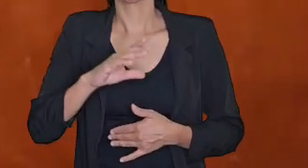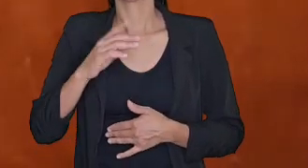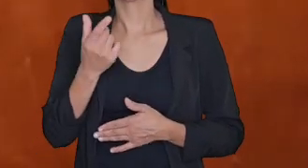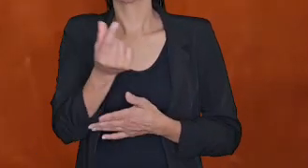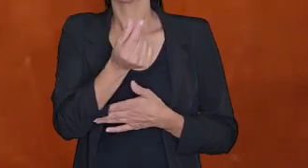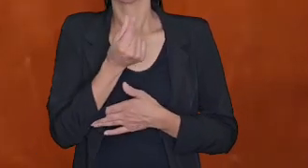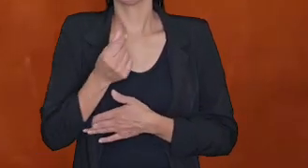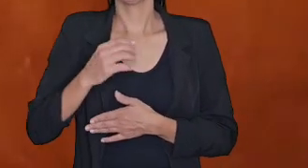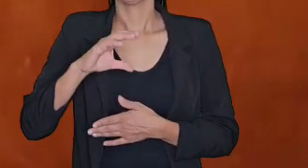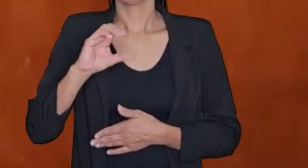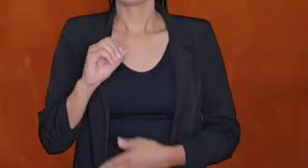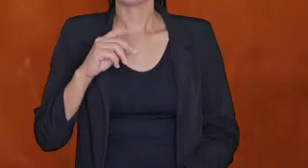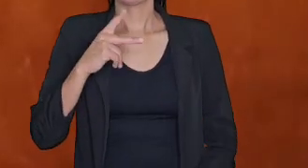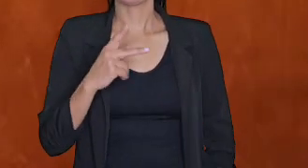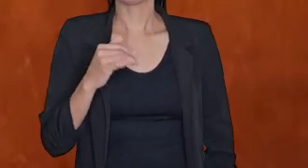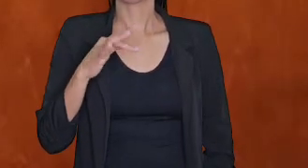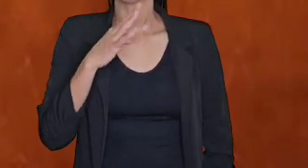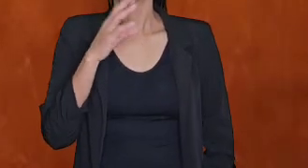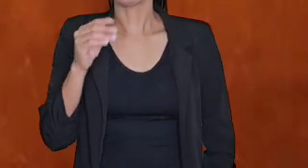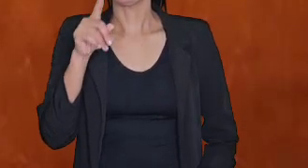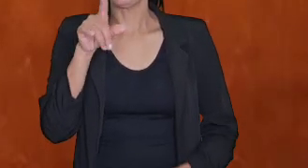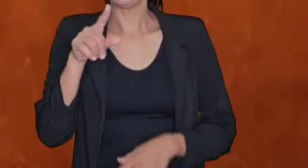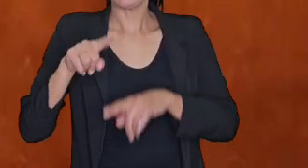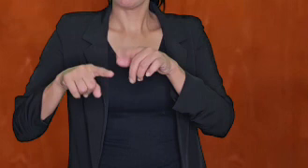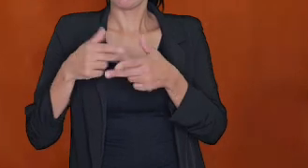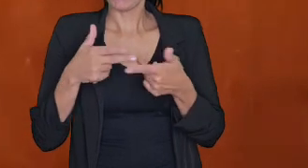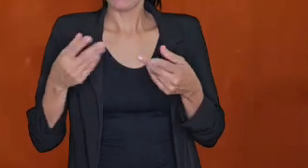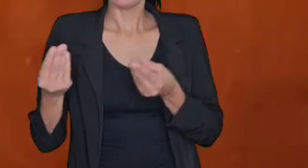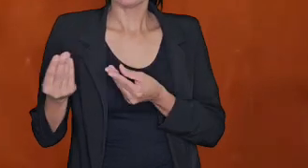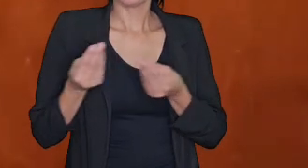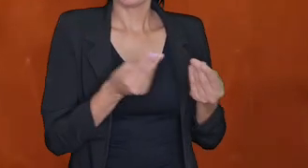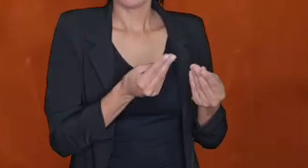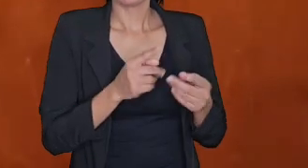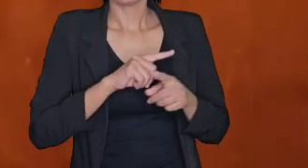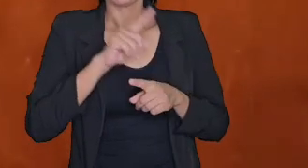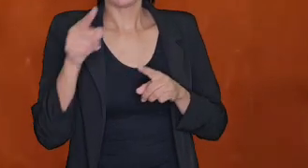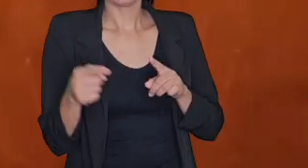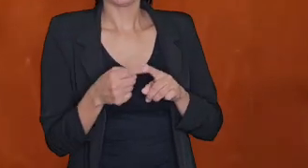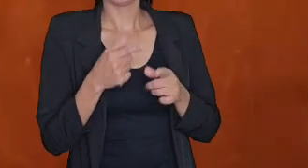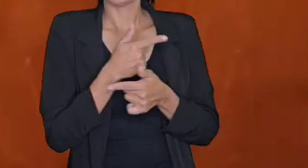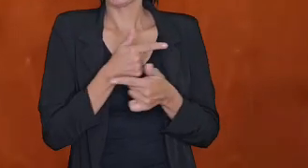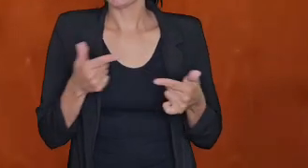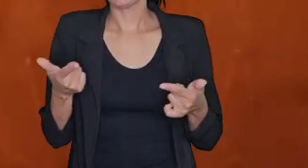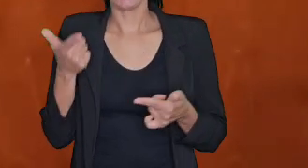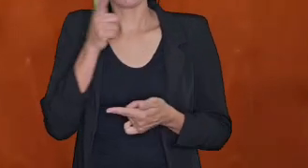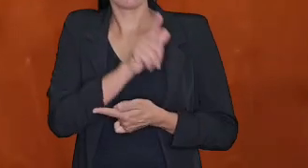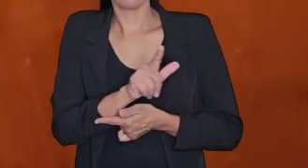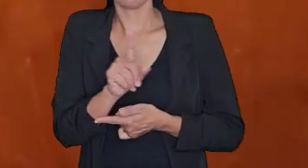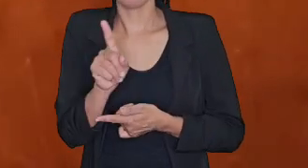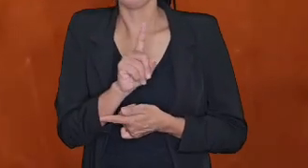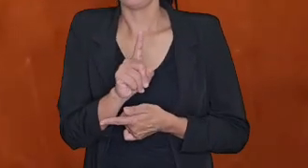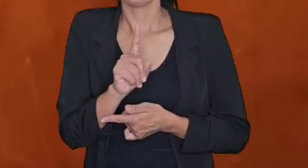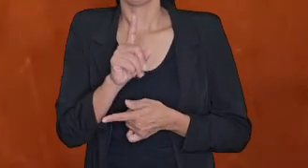queria que você me esclarecesse a questão do ganho de capital. A ganho do capital, mas se você trouxer os bens sem